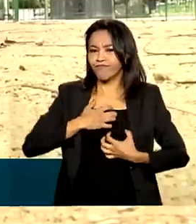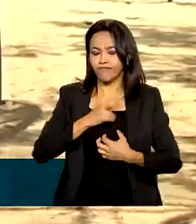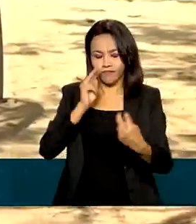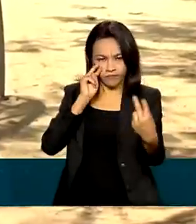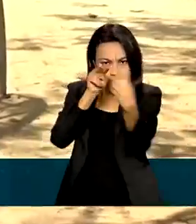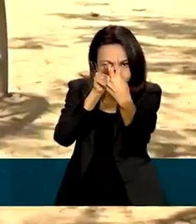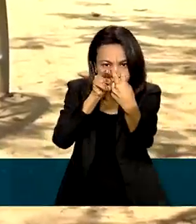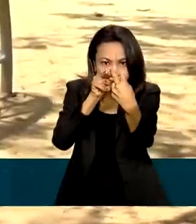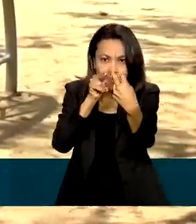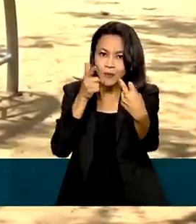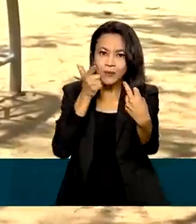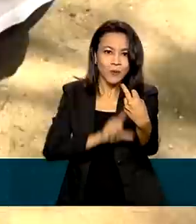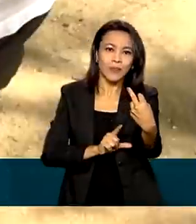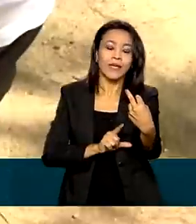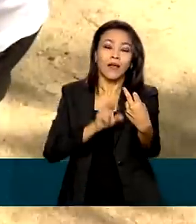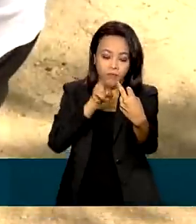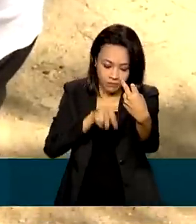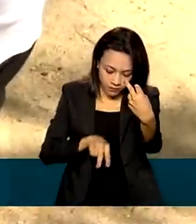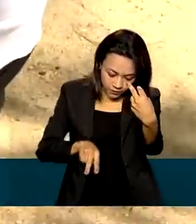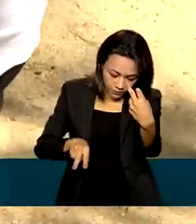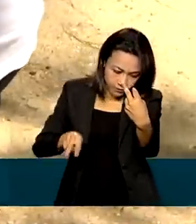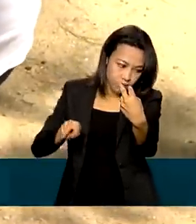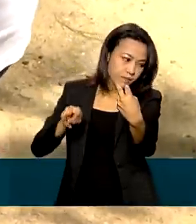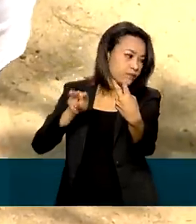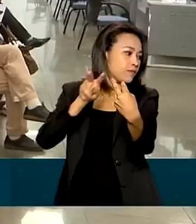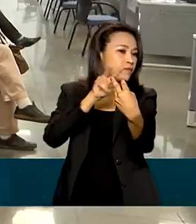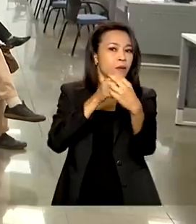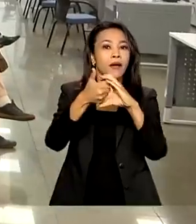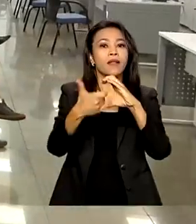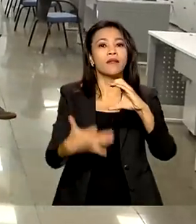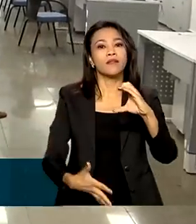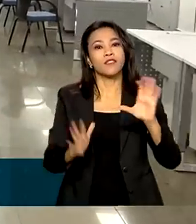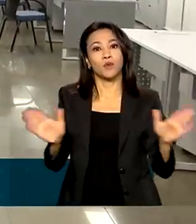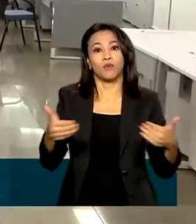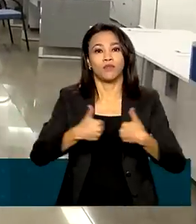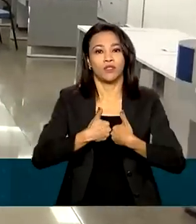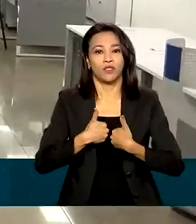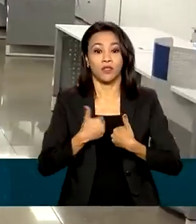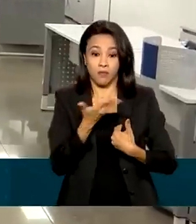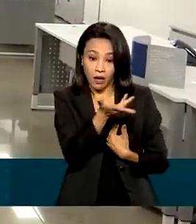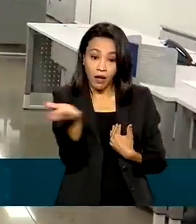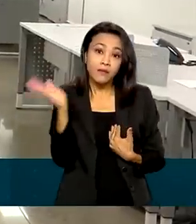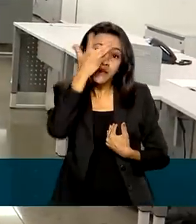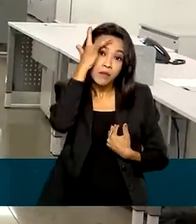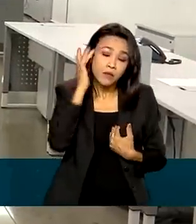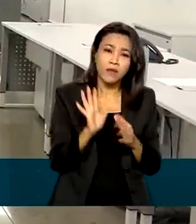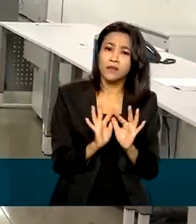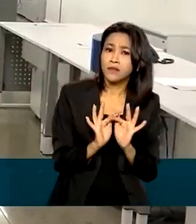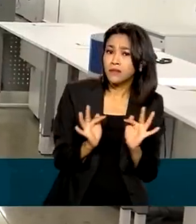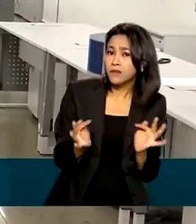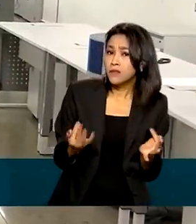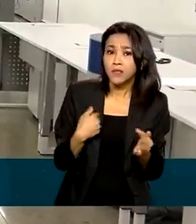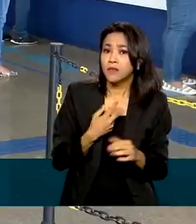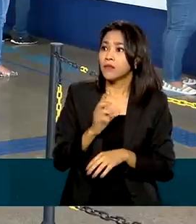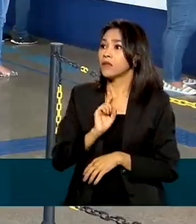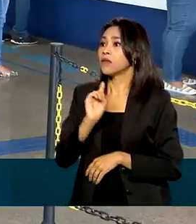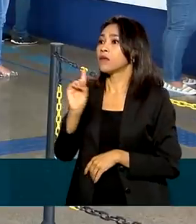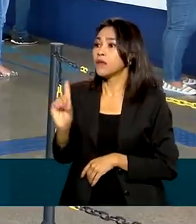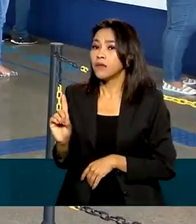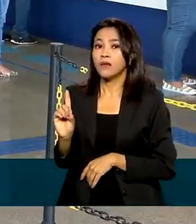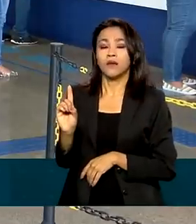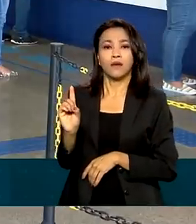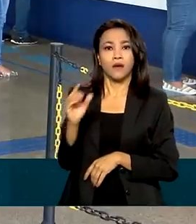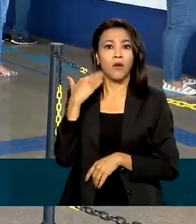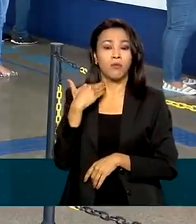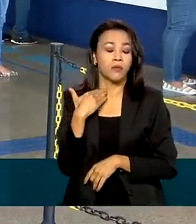visual, características do transtorno do espectro autista. Para essas pessoas, tarefas simples, como ir ao banco, são um